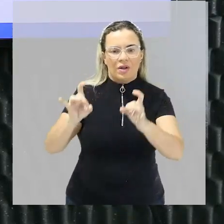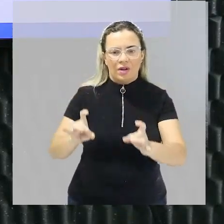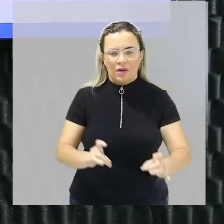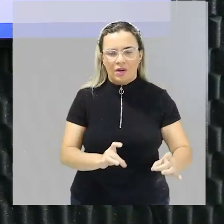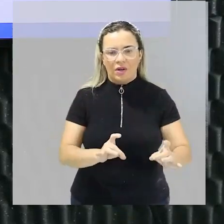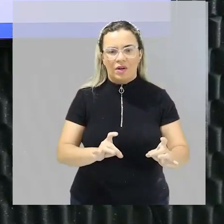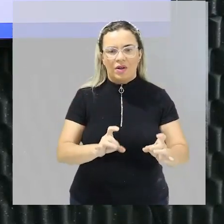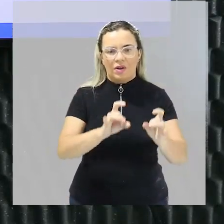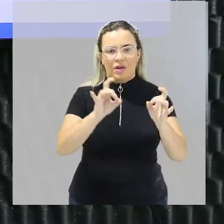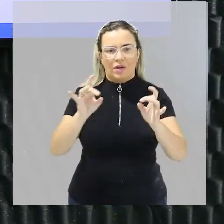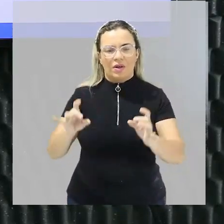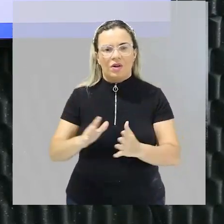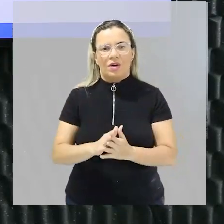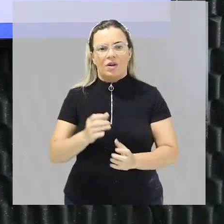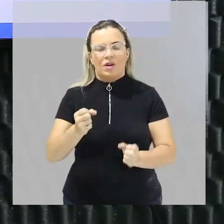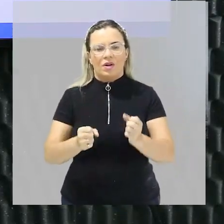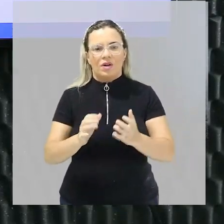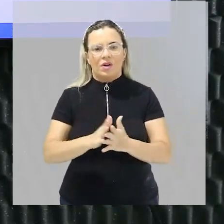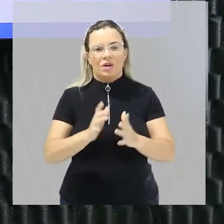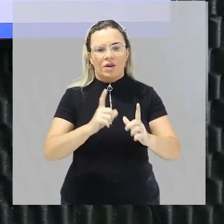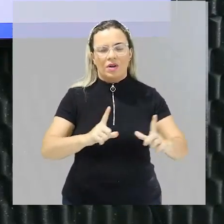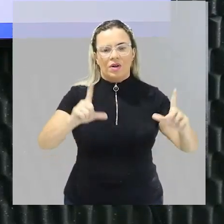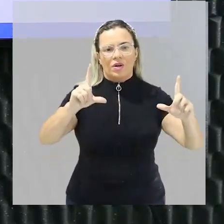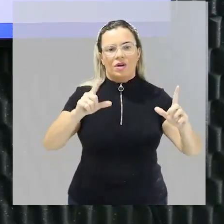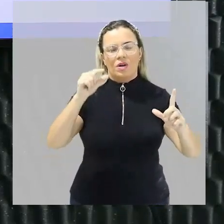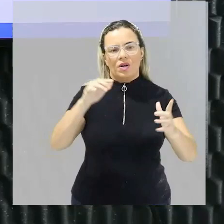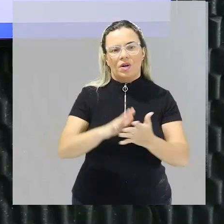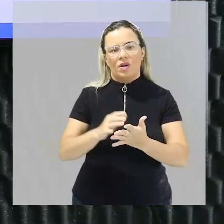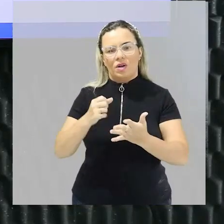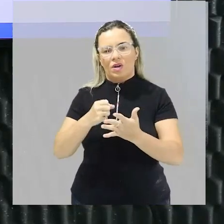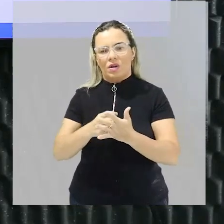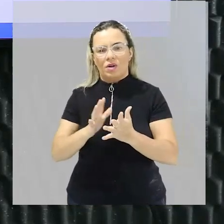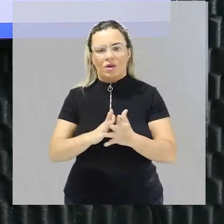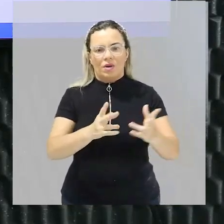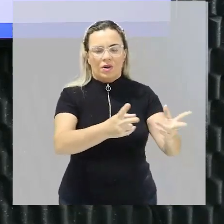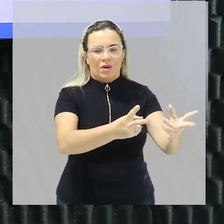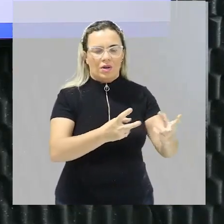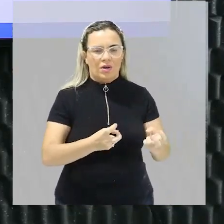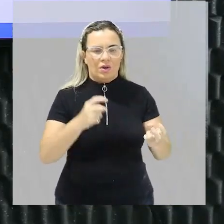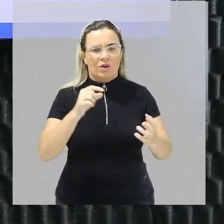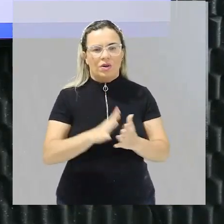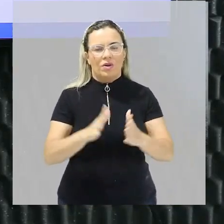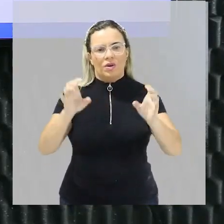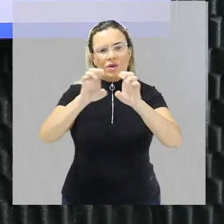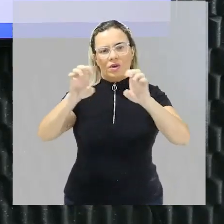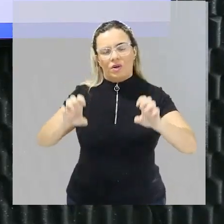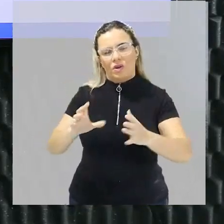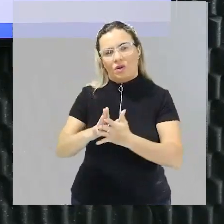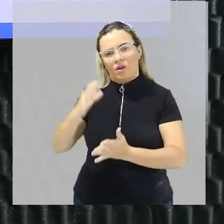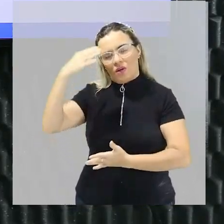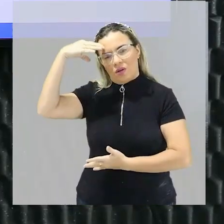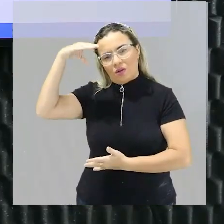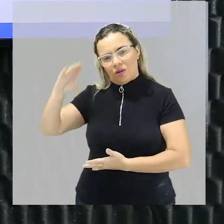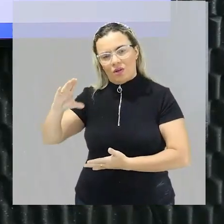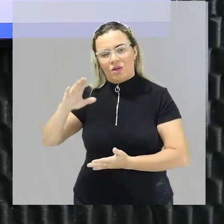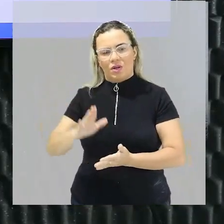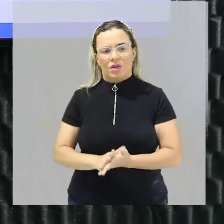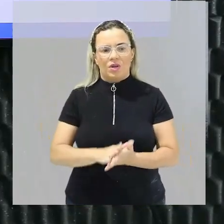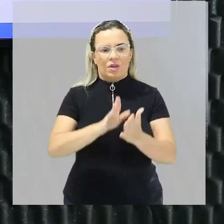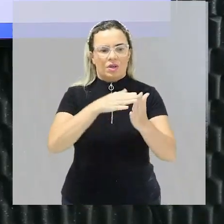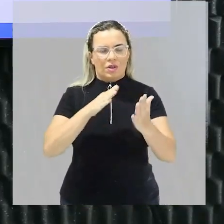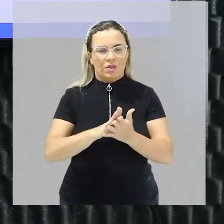pela possibilidade de você consumir essa percepção, essa estrutura cultural, estes elementos